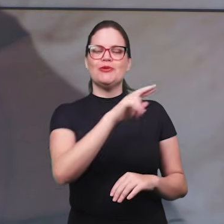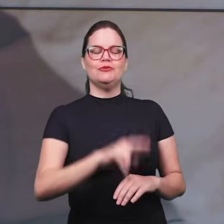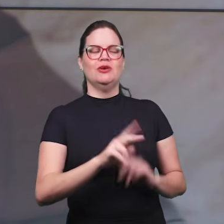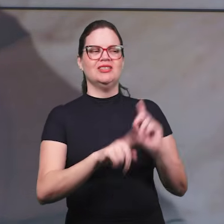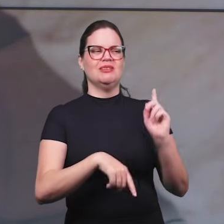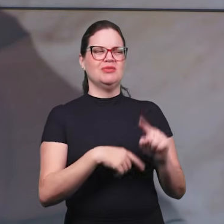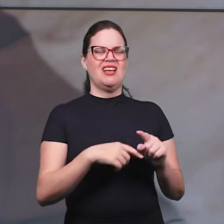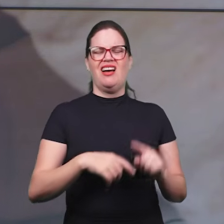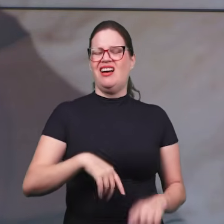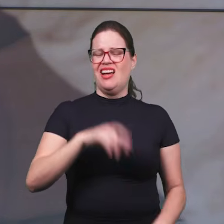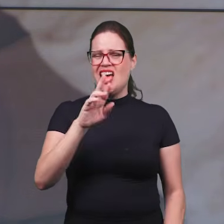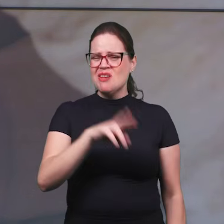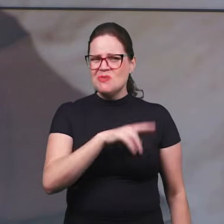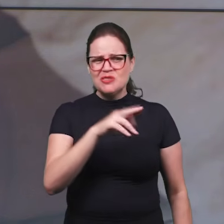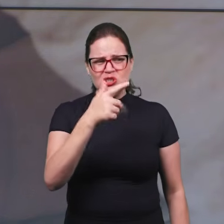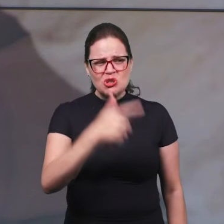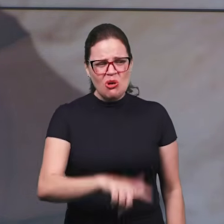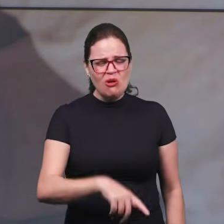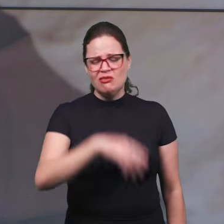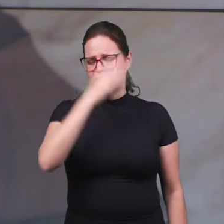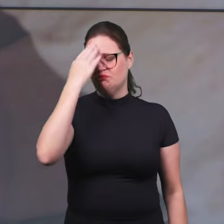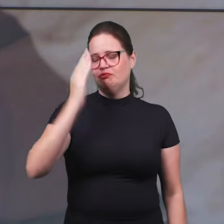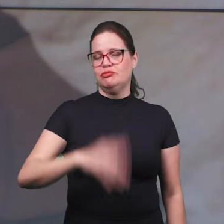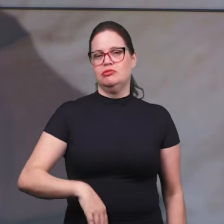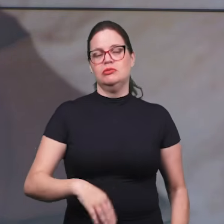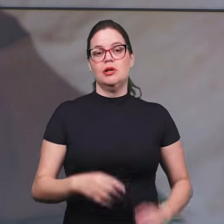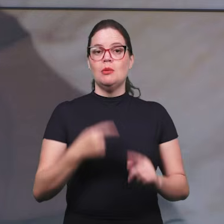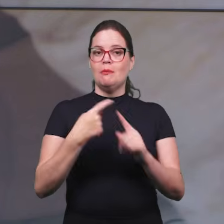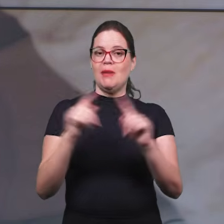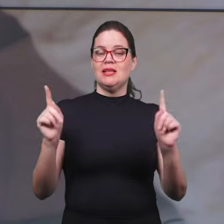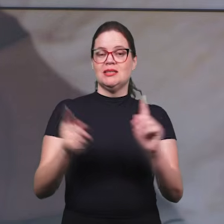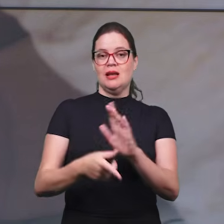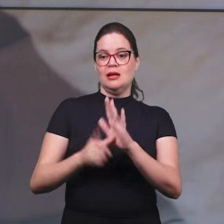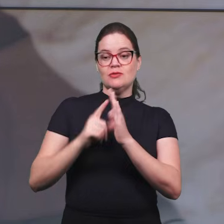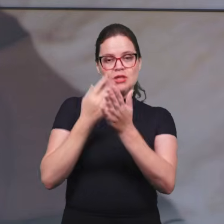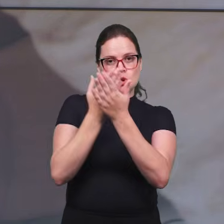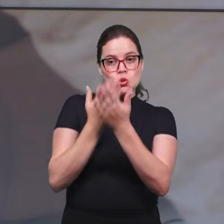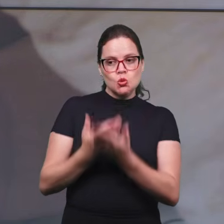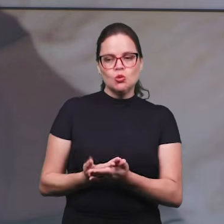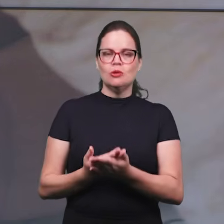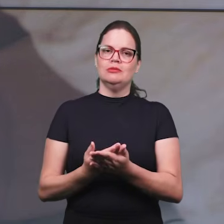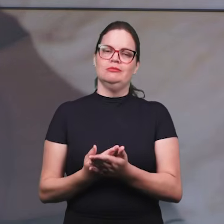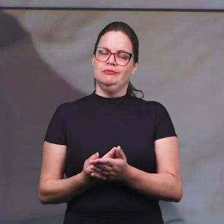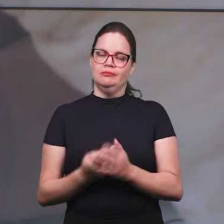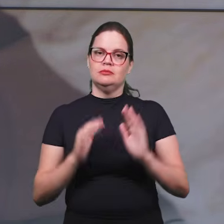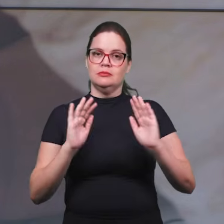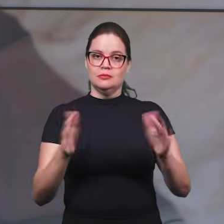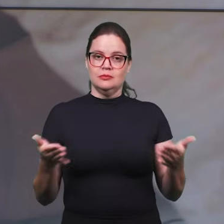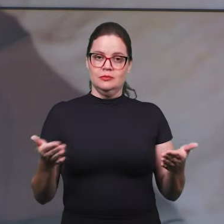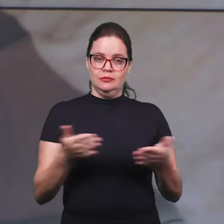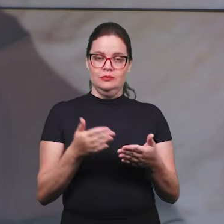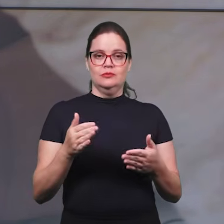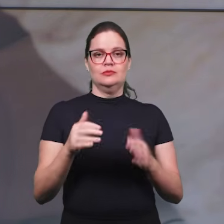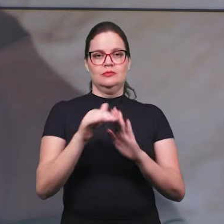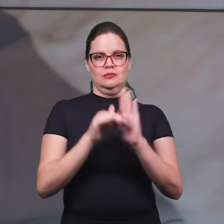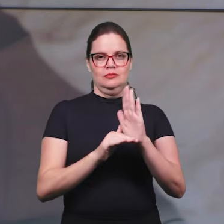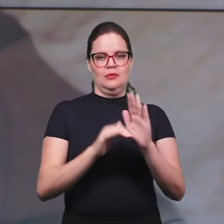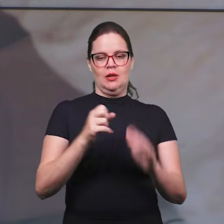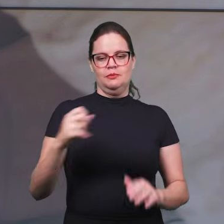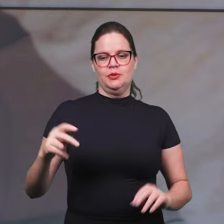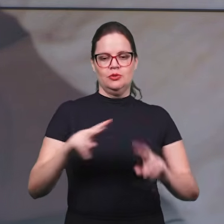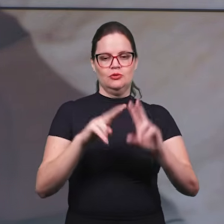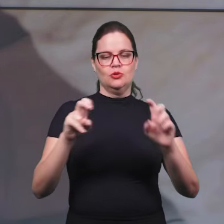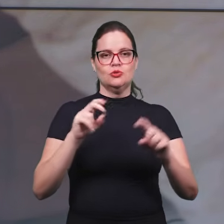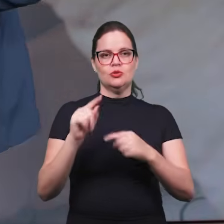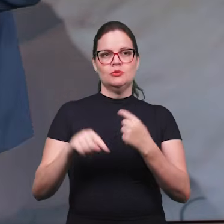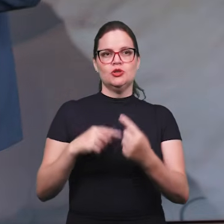em um concurso que você estudou muito e acabou reprovando. Então, o nosso programa de hoje tem como objetivo falar